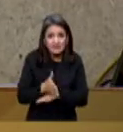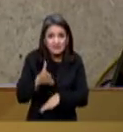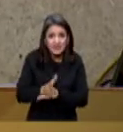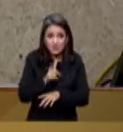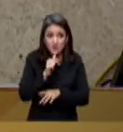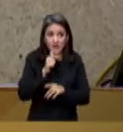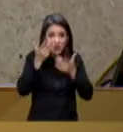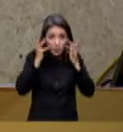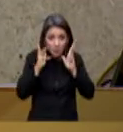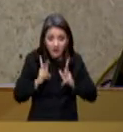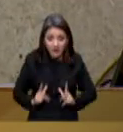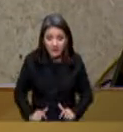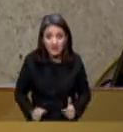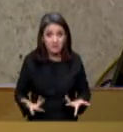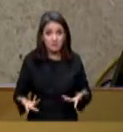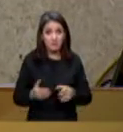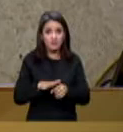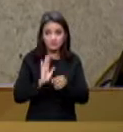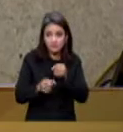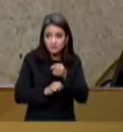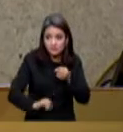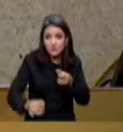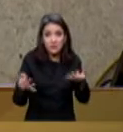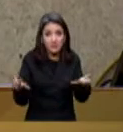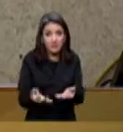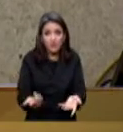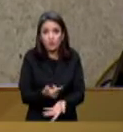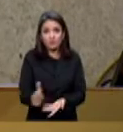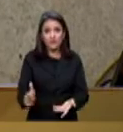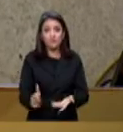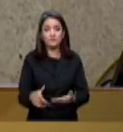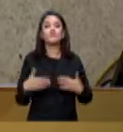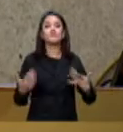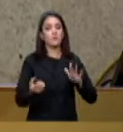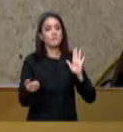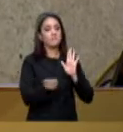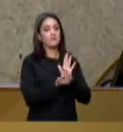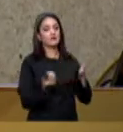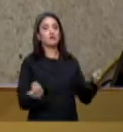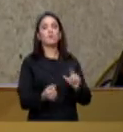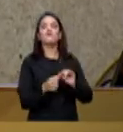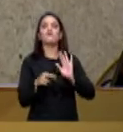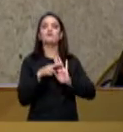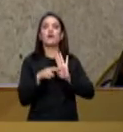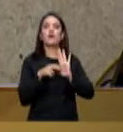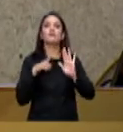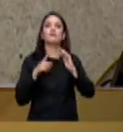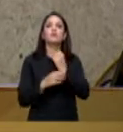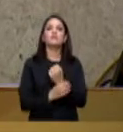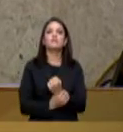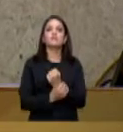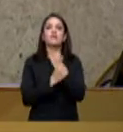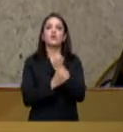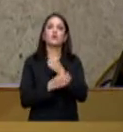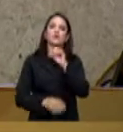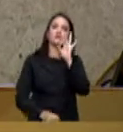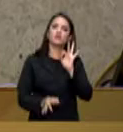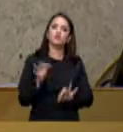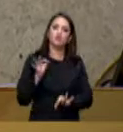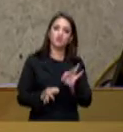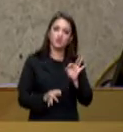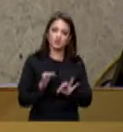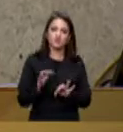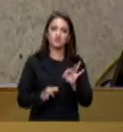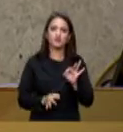tratado. E esse marco legal veio padronizar regras e dar segurança jurídica. E isso